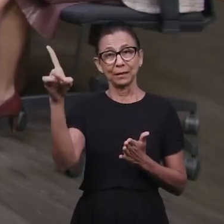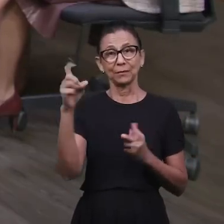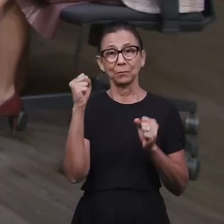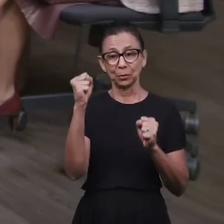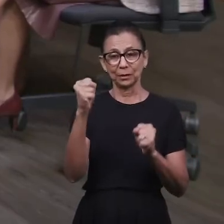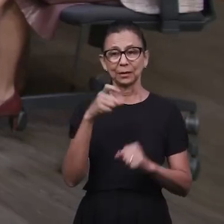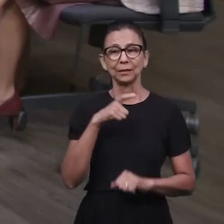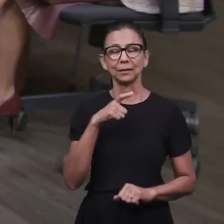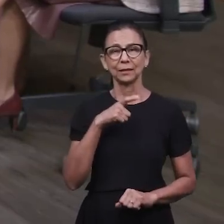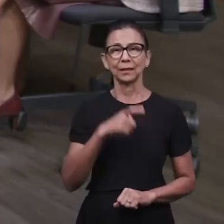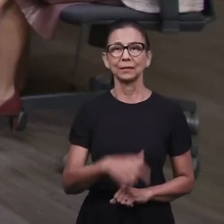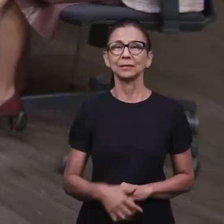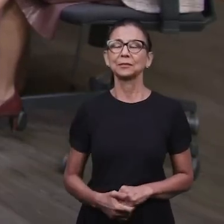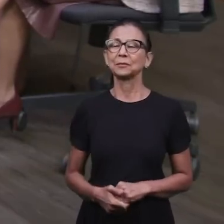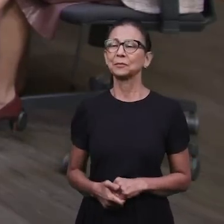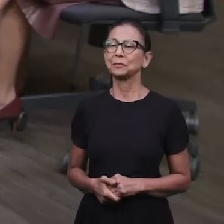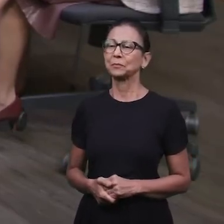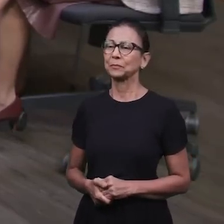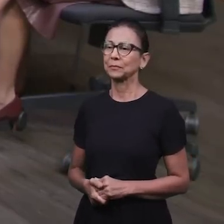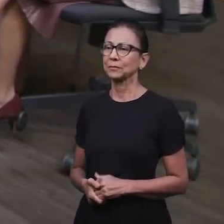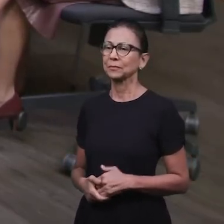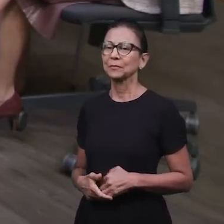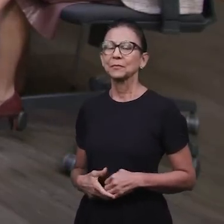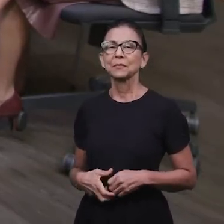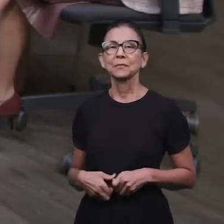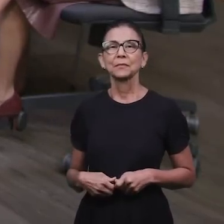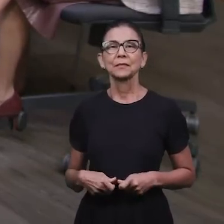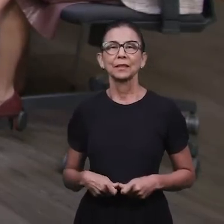livrar disso, é impossível.